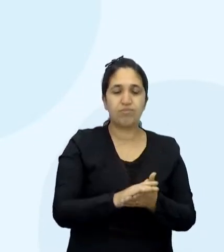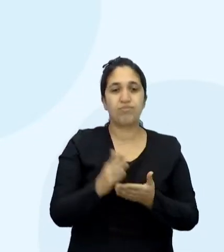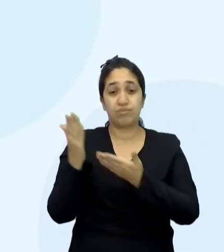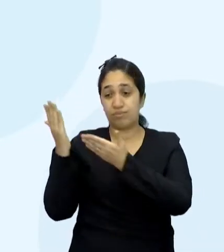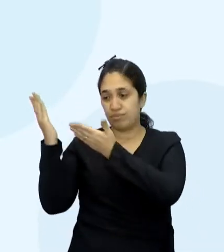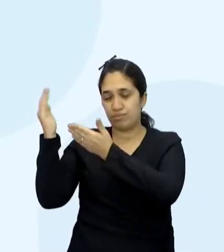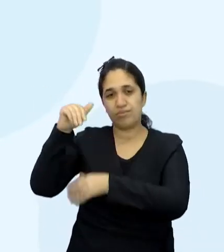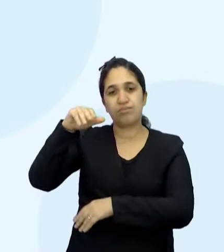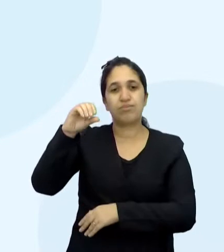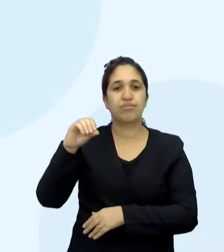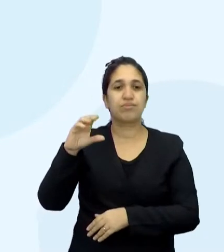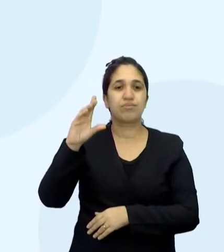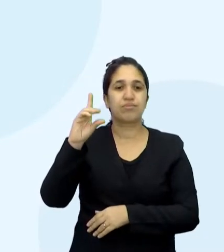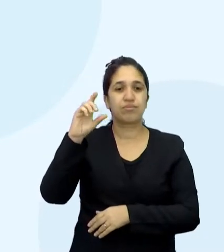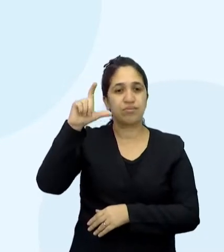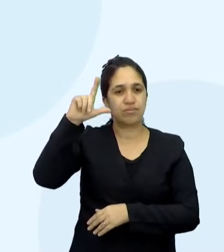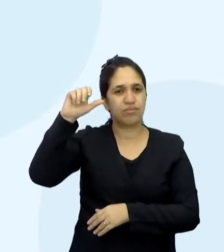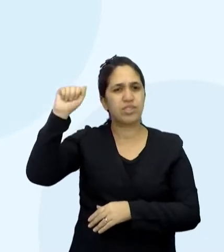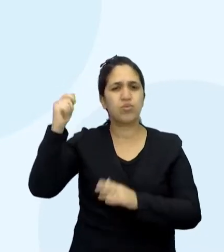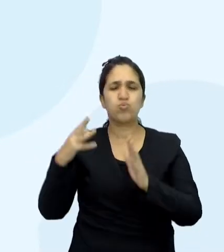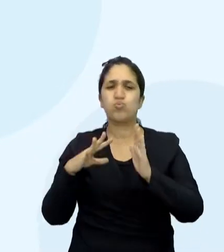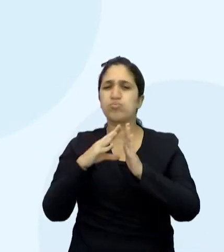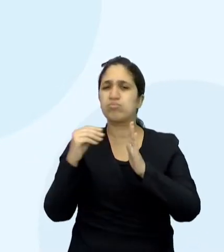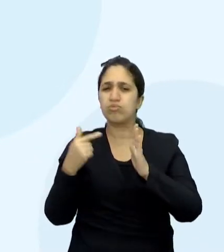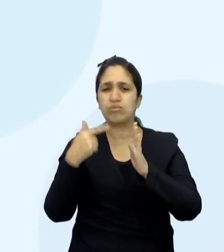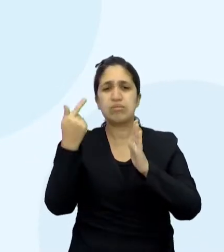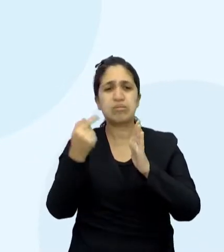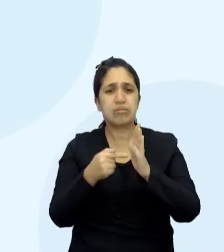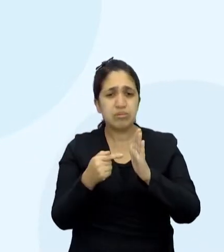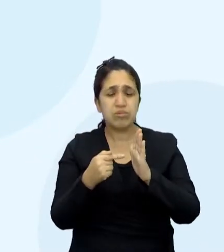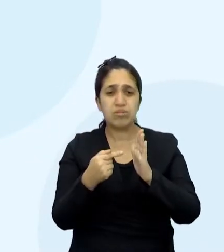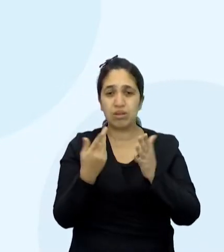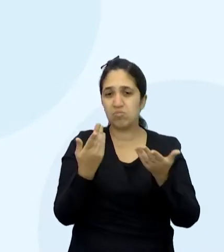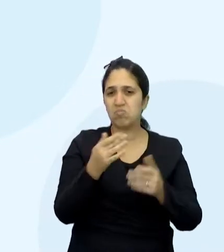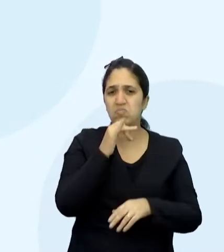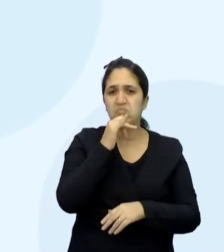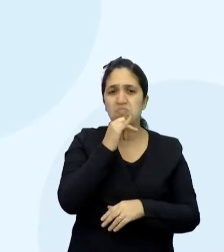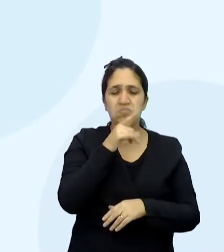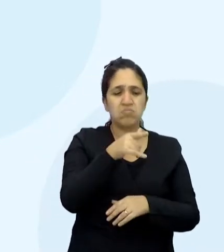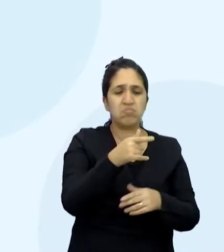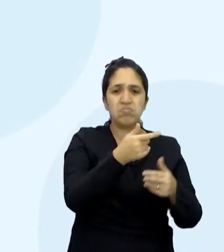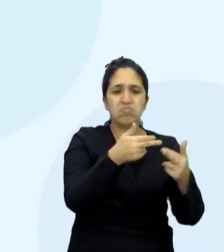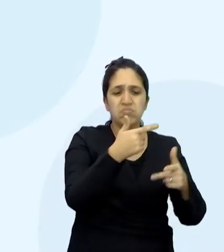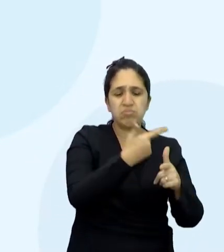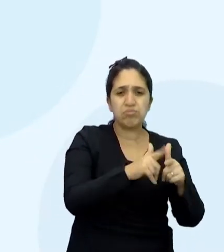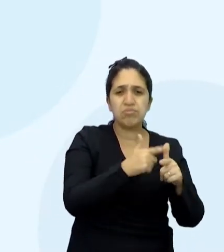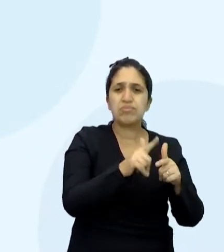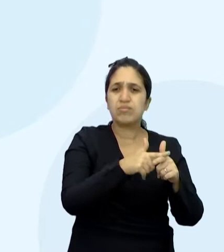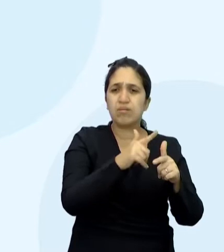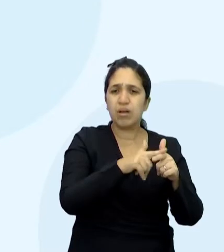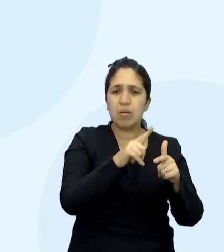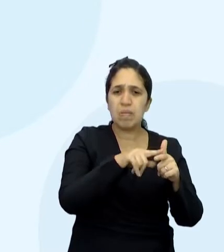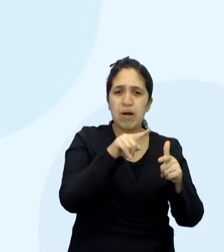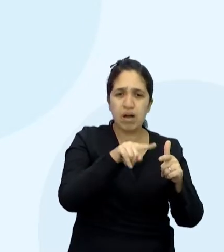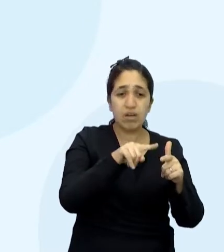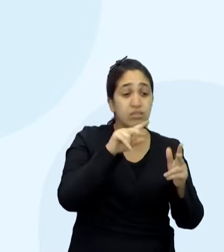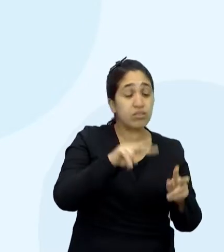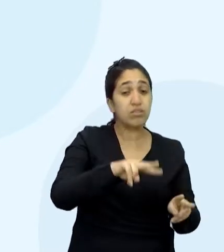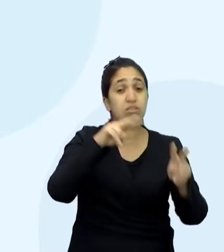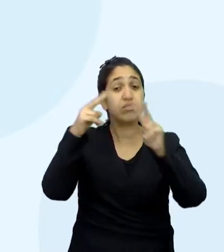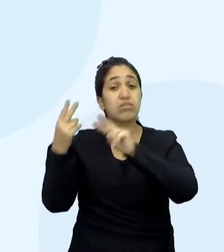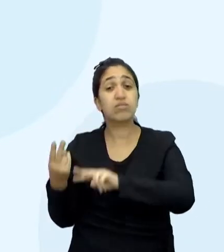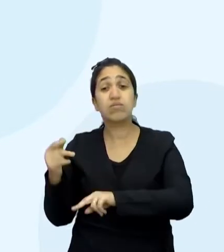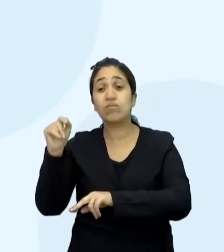costuma falar de modelagem. O que é a modelagem? É quando a gente tem uma situação problema e a gente consegue transformar